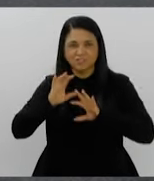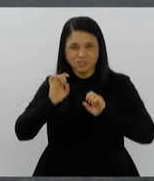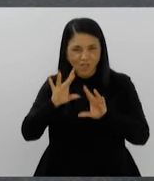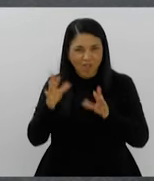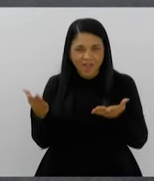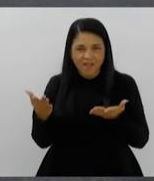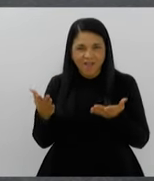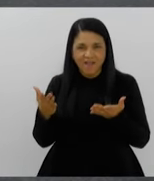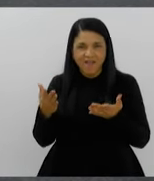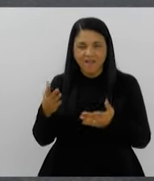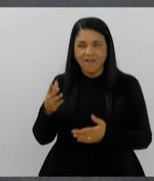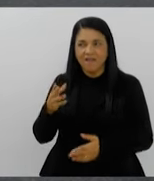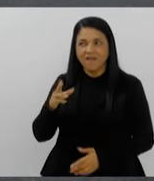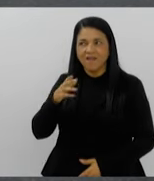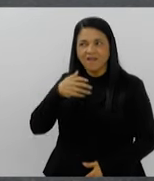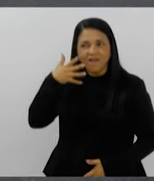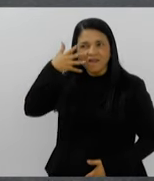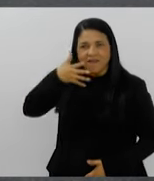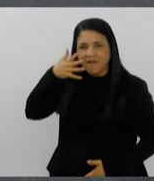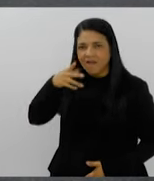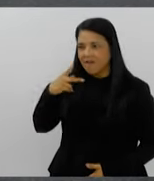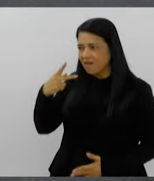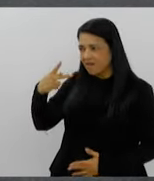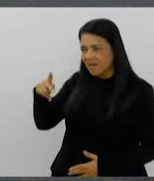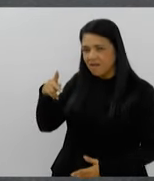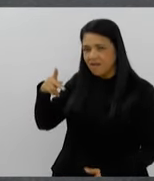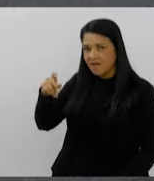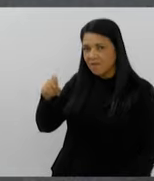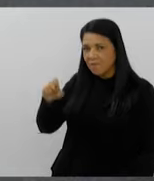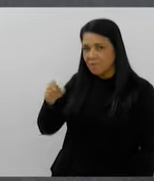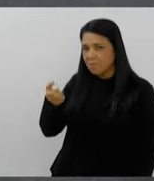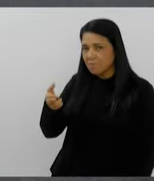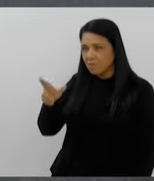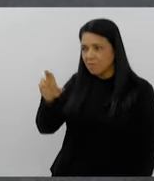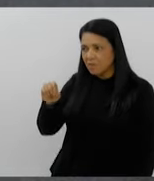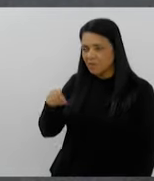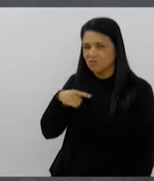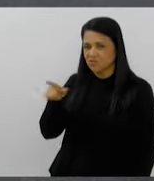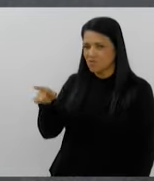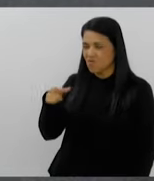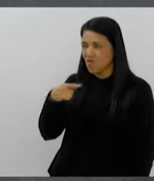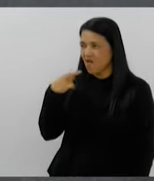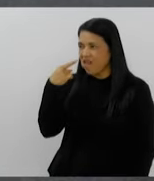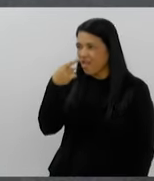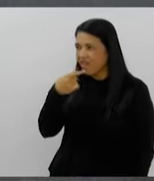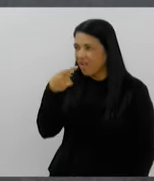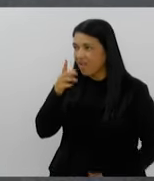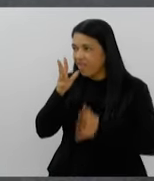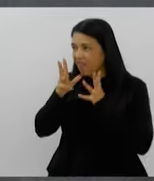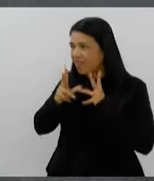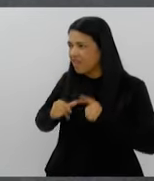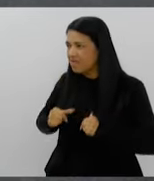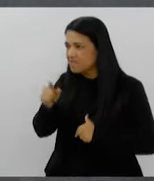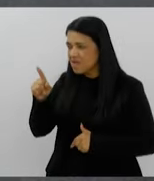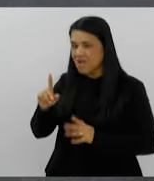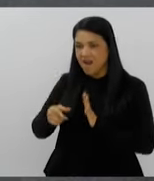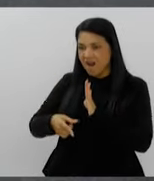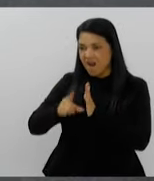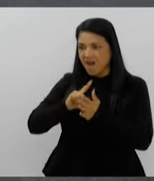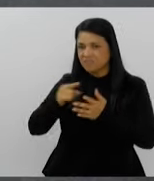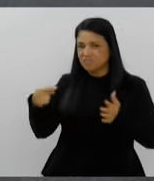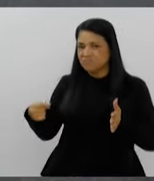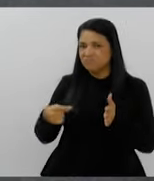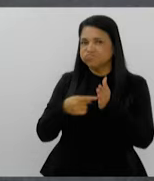do Pedro Paulo, deputado Rodrigo Amorim. Lave a boca, seu agressor, antes de falar da gente aqui na Assembleia